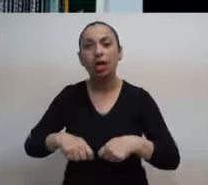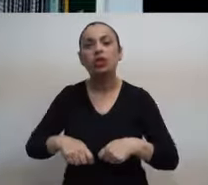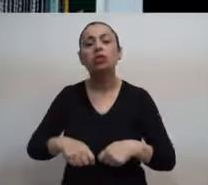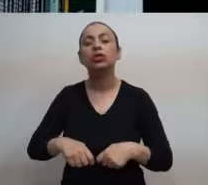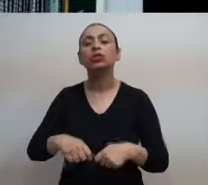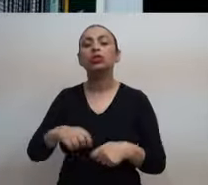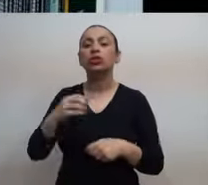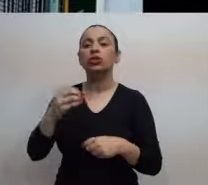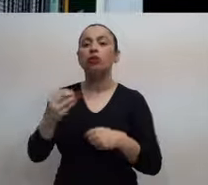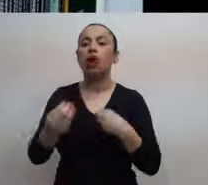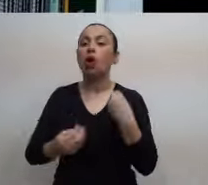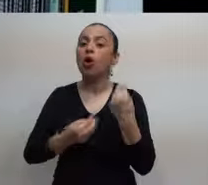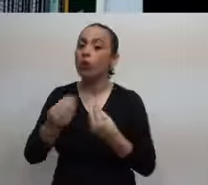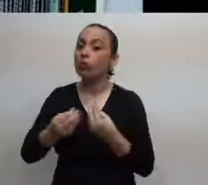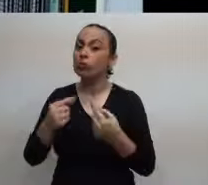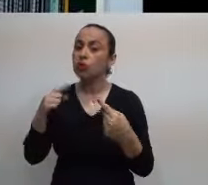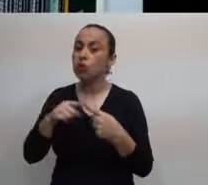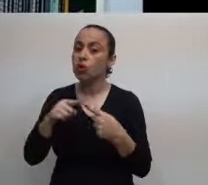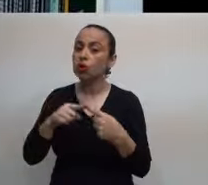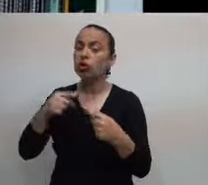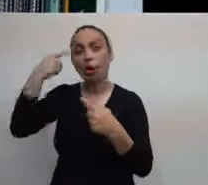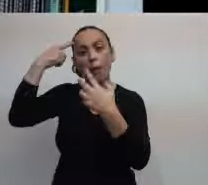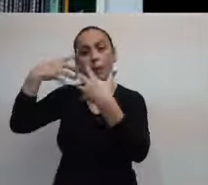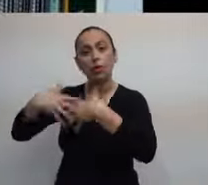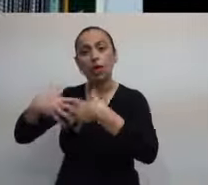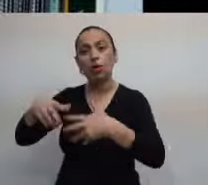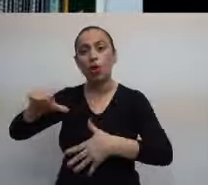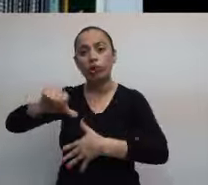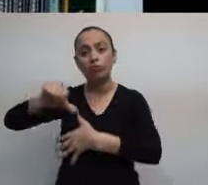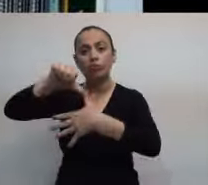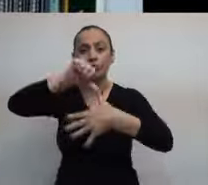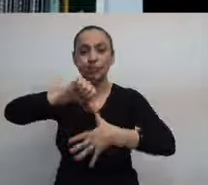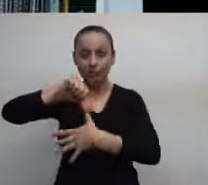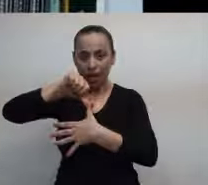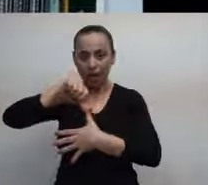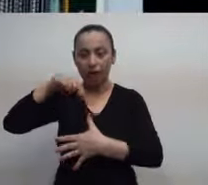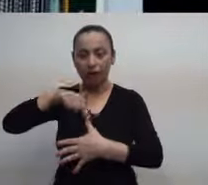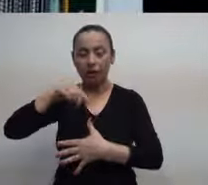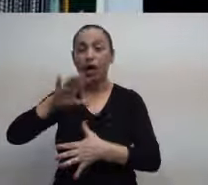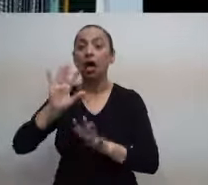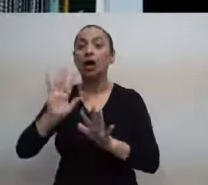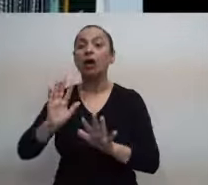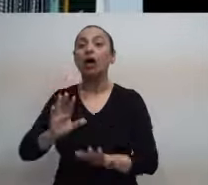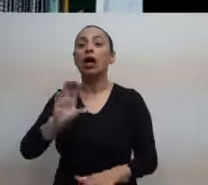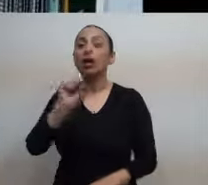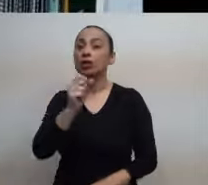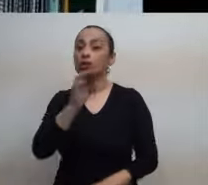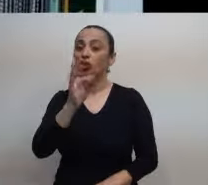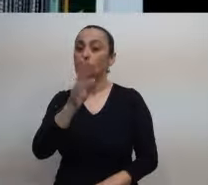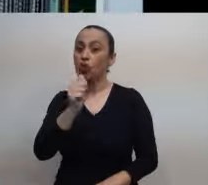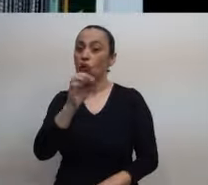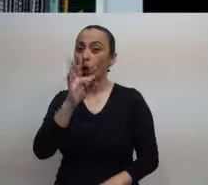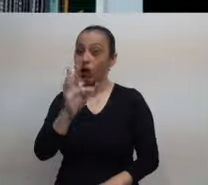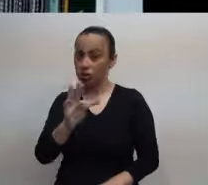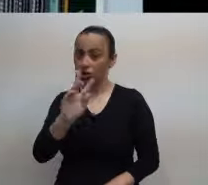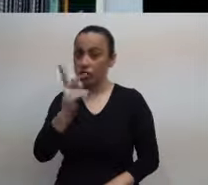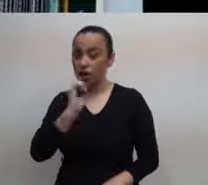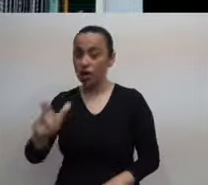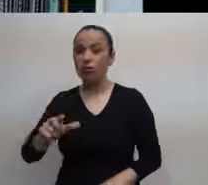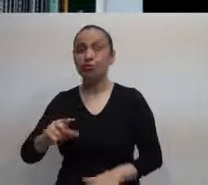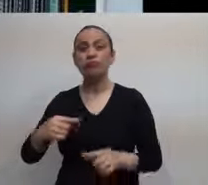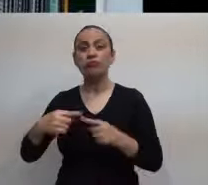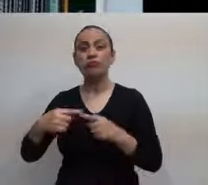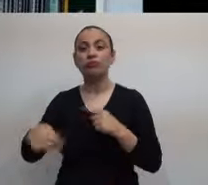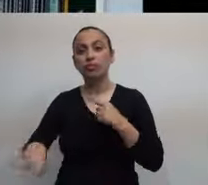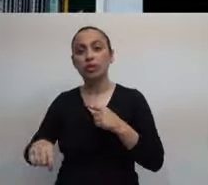de positivação do ponto de vista de um pensador latino-americano. Já Stuart Hall discorre